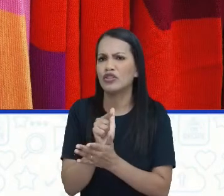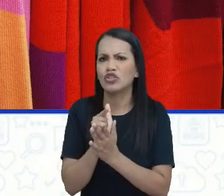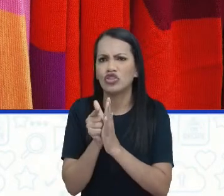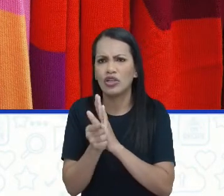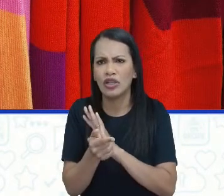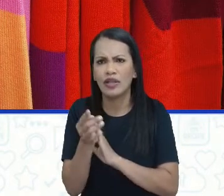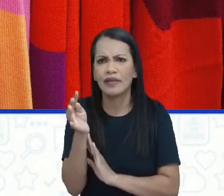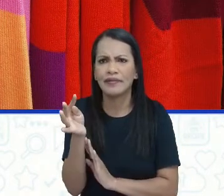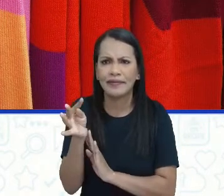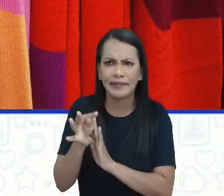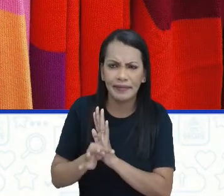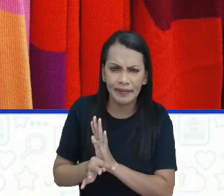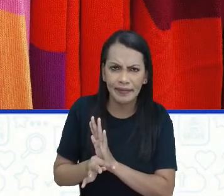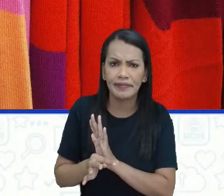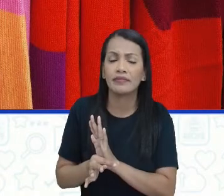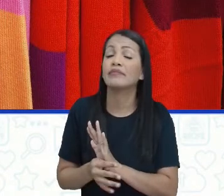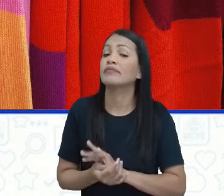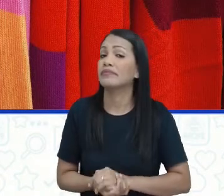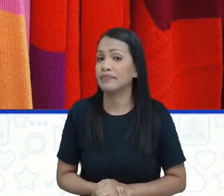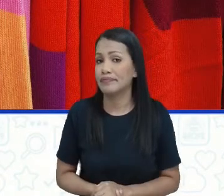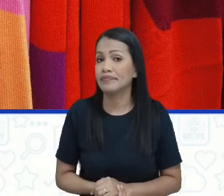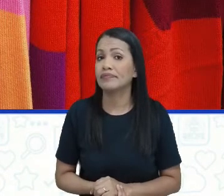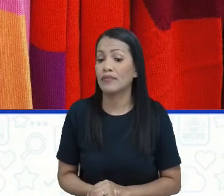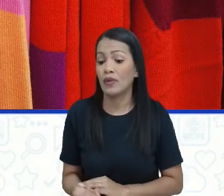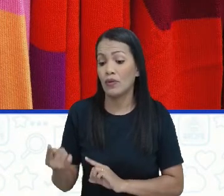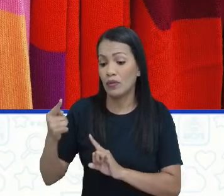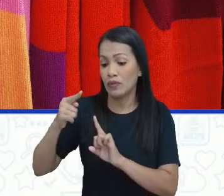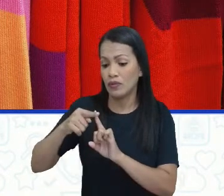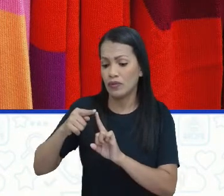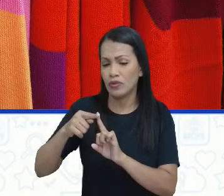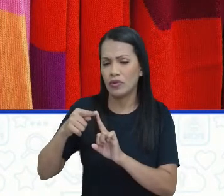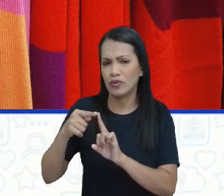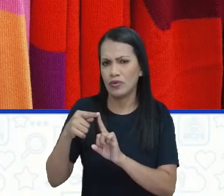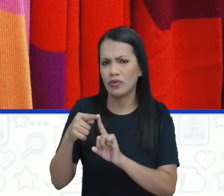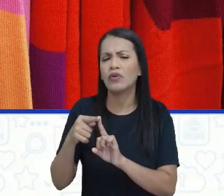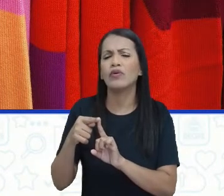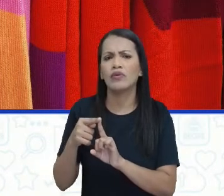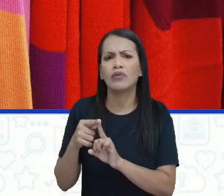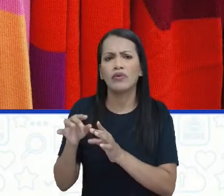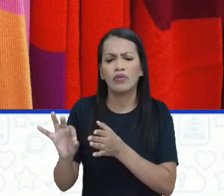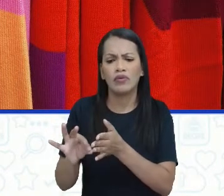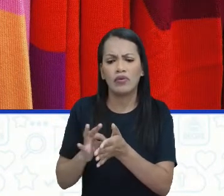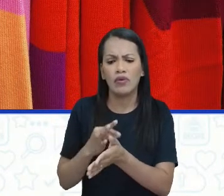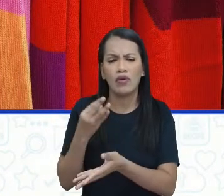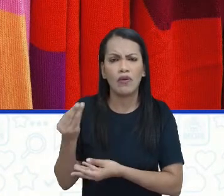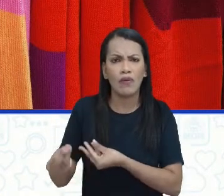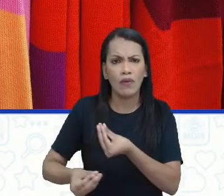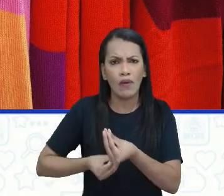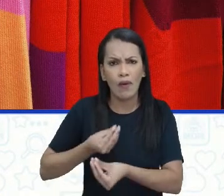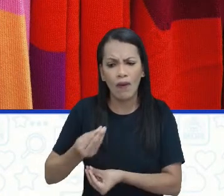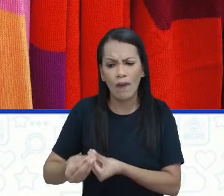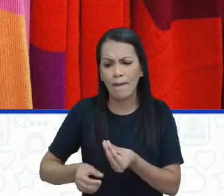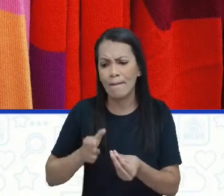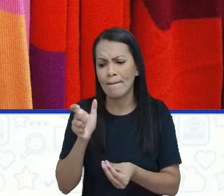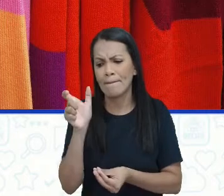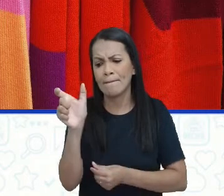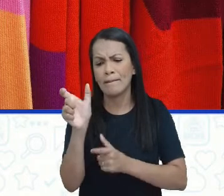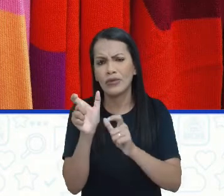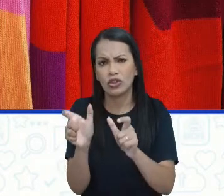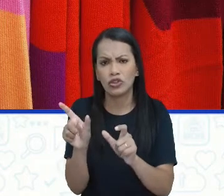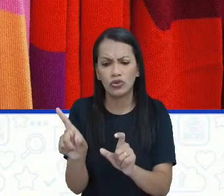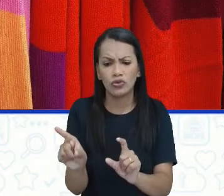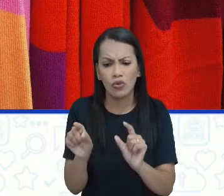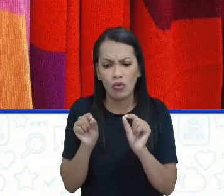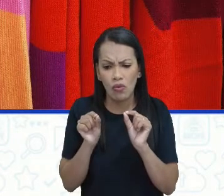de gênero textual, etc. O estilo do autor é a forma como ele compõe, sua escolha de